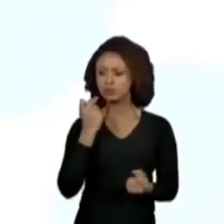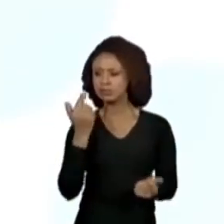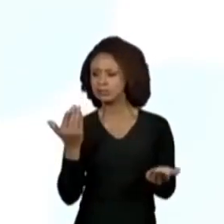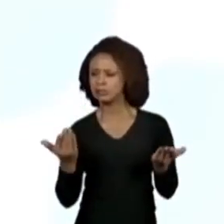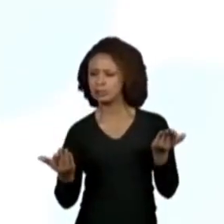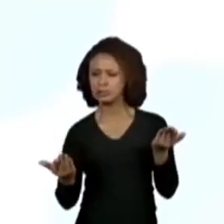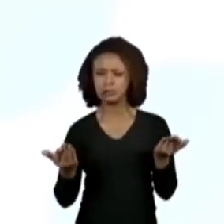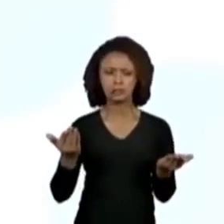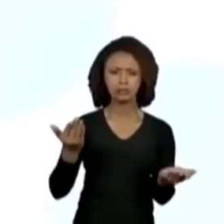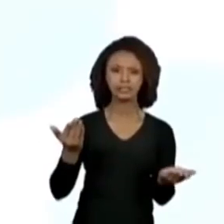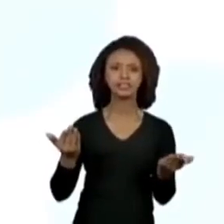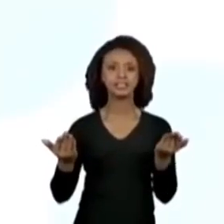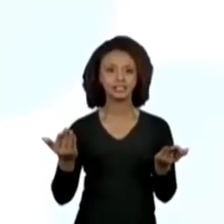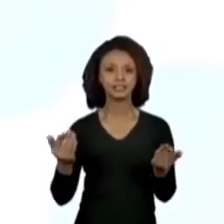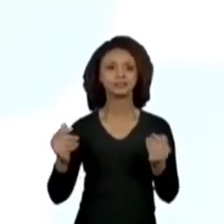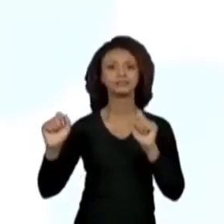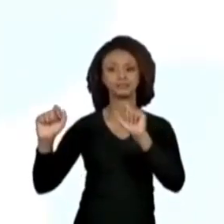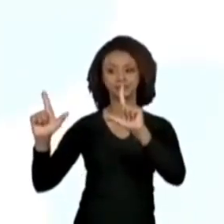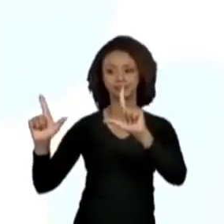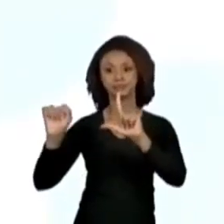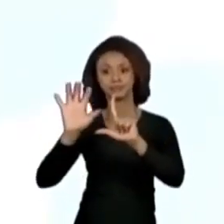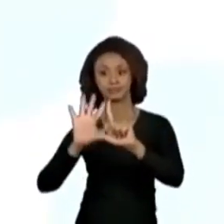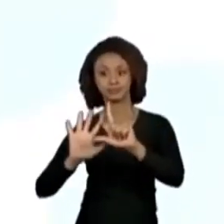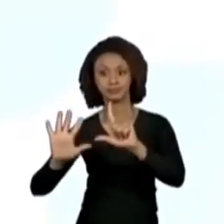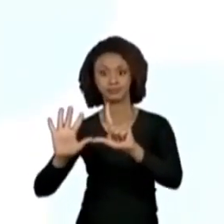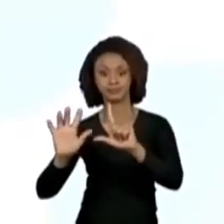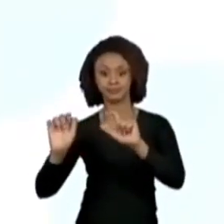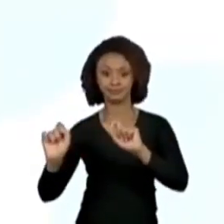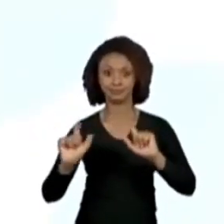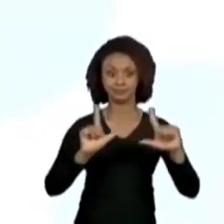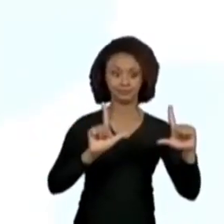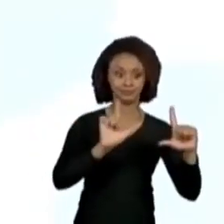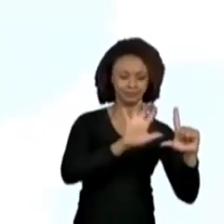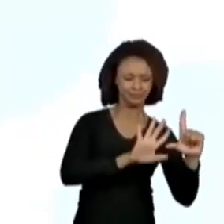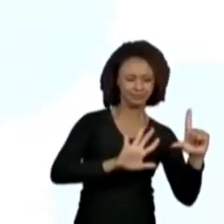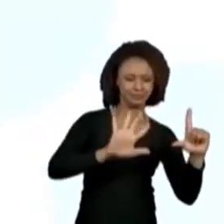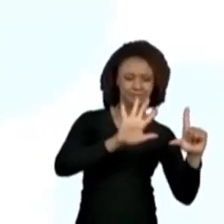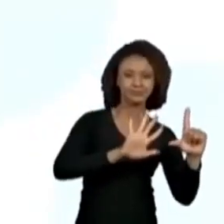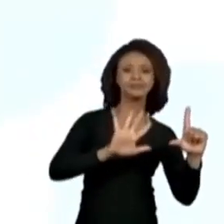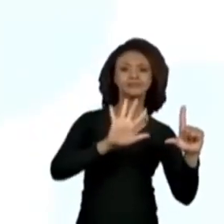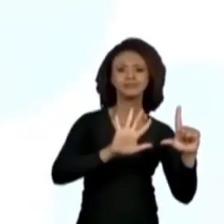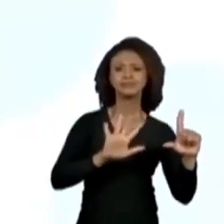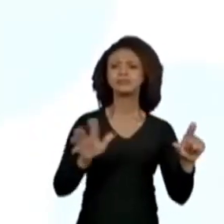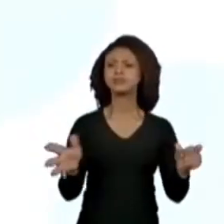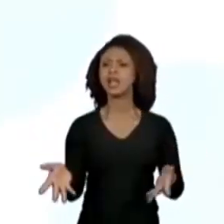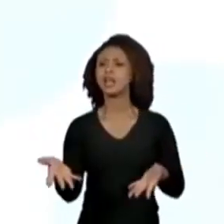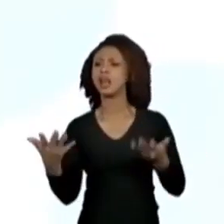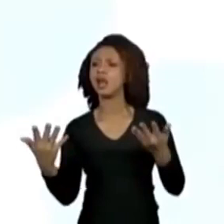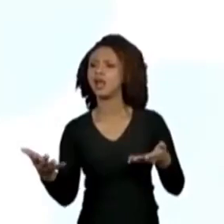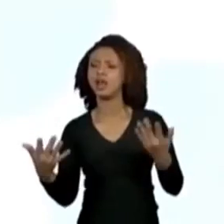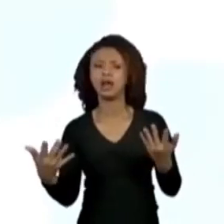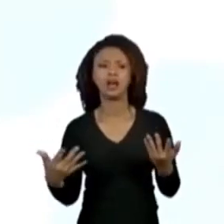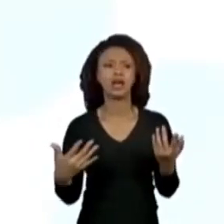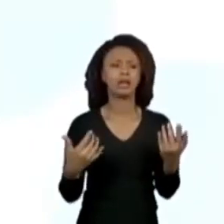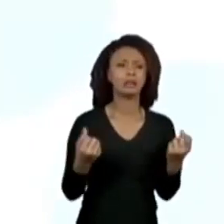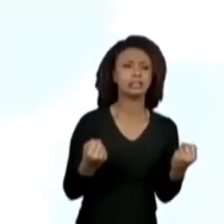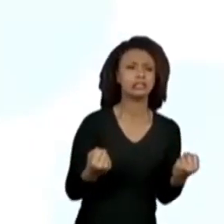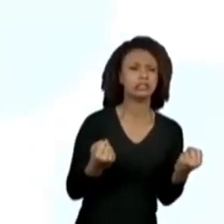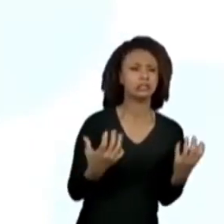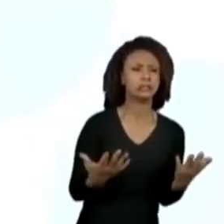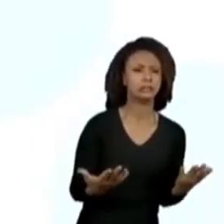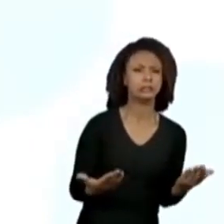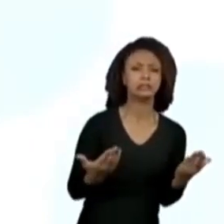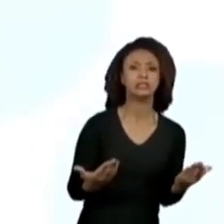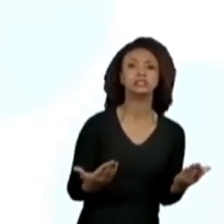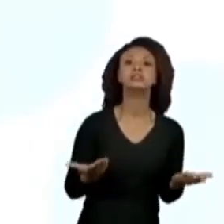nessa ilustração, na verdade, a gente viu as questões aí, né, do que é mais leve, do que é mais pesado. Então, olha